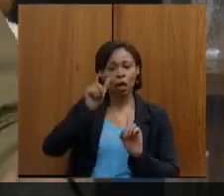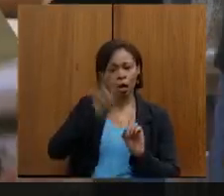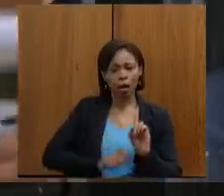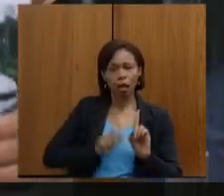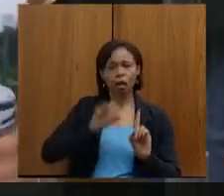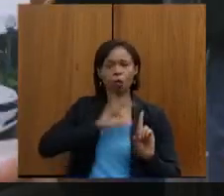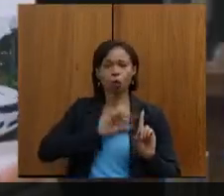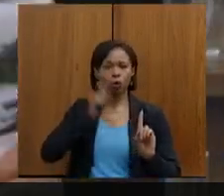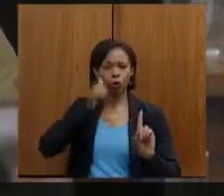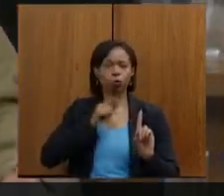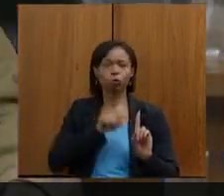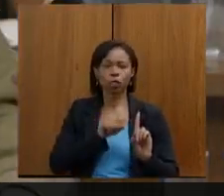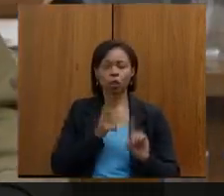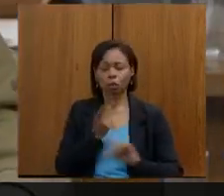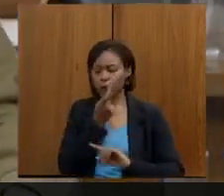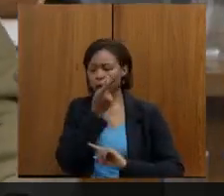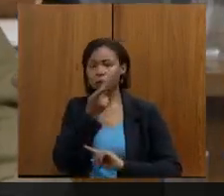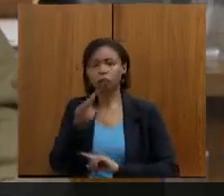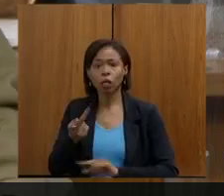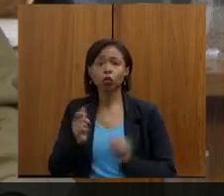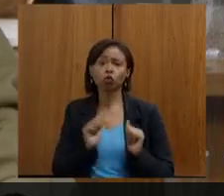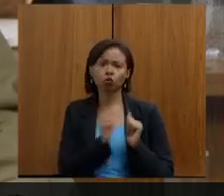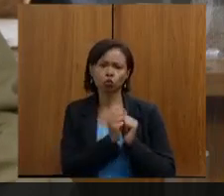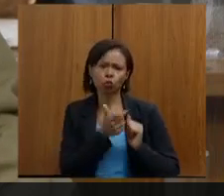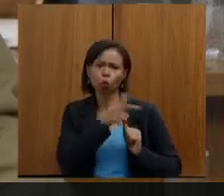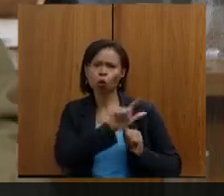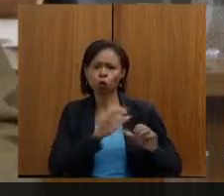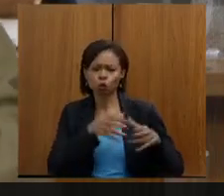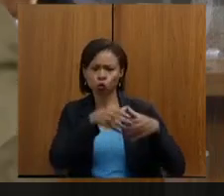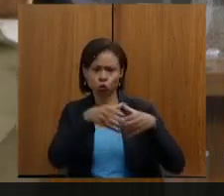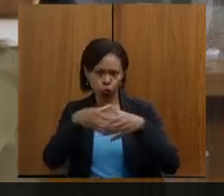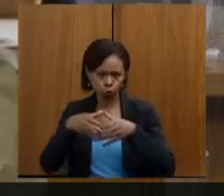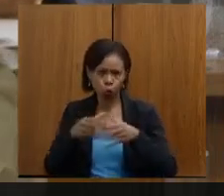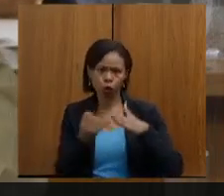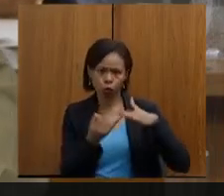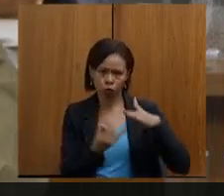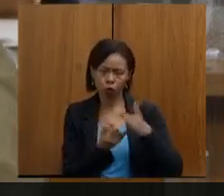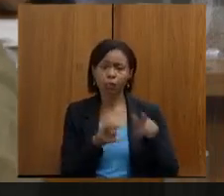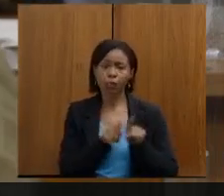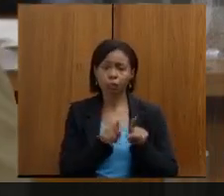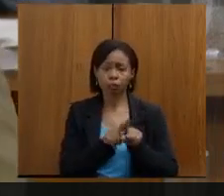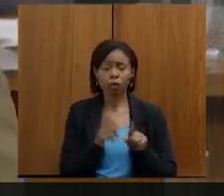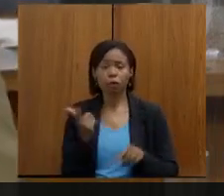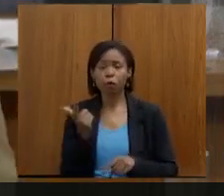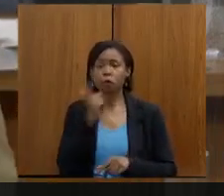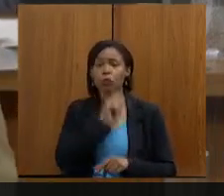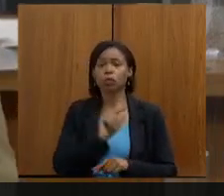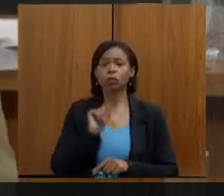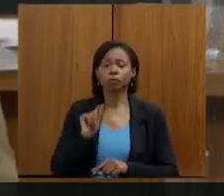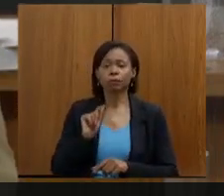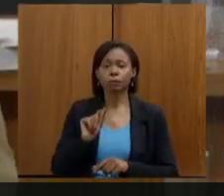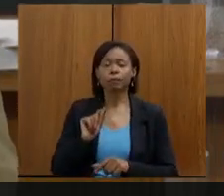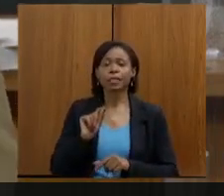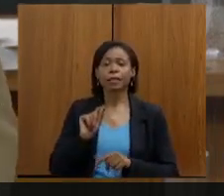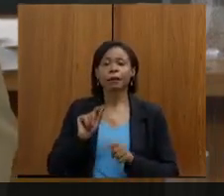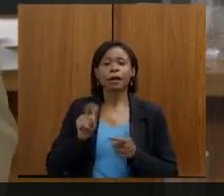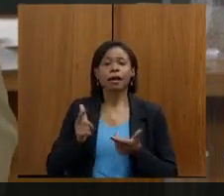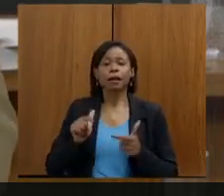visitas e ali alinhado com os outros poderes os outros os outros atores nós conseguimos também fazer